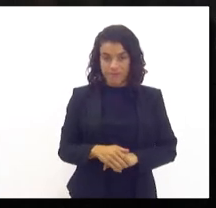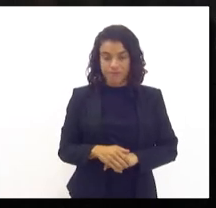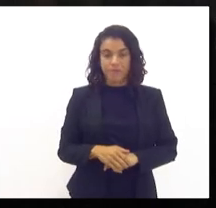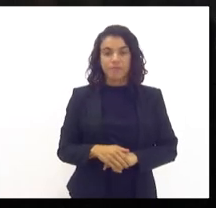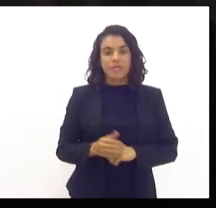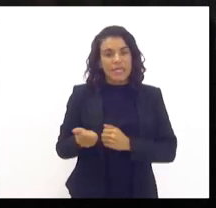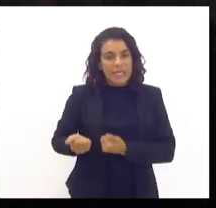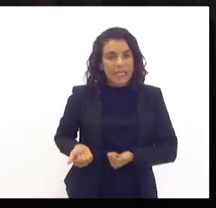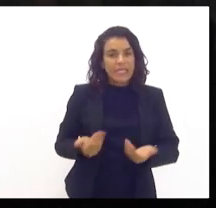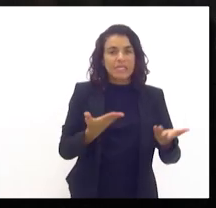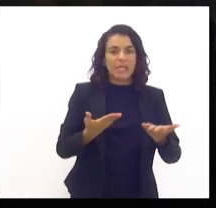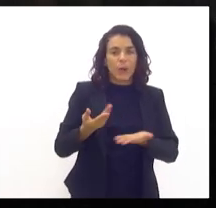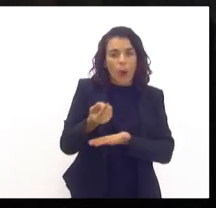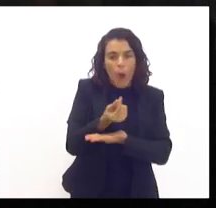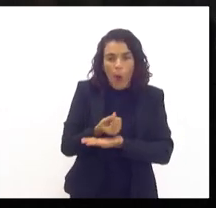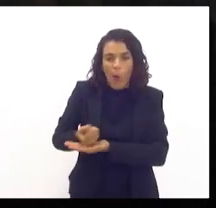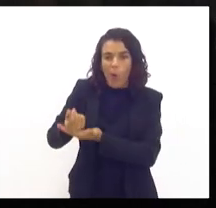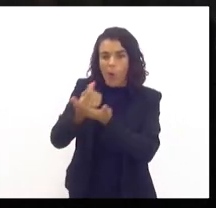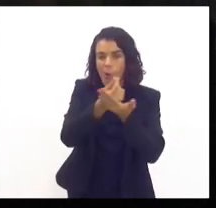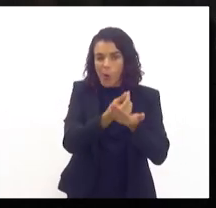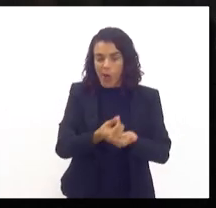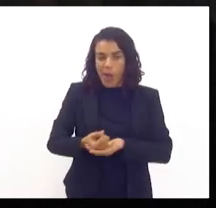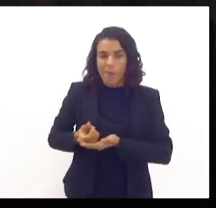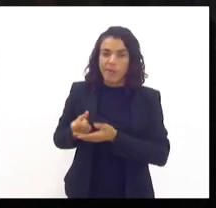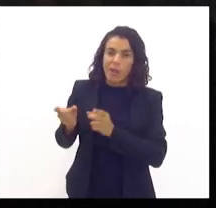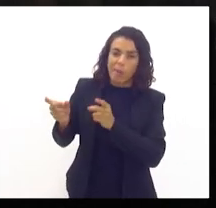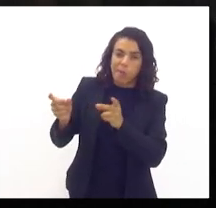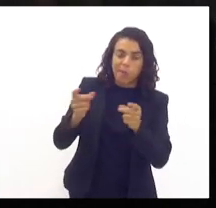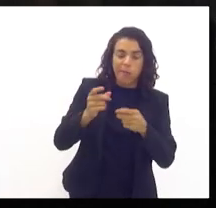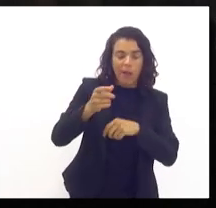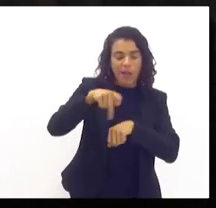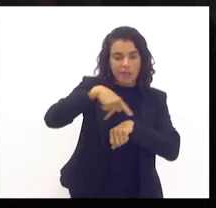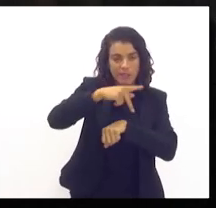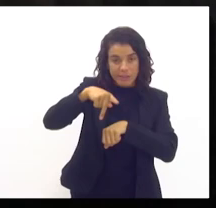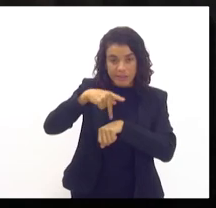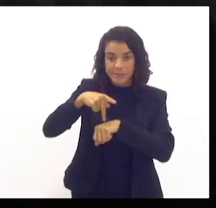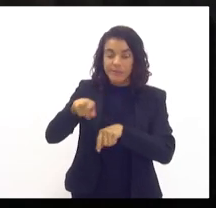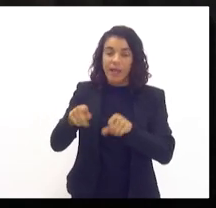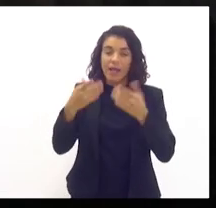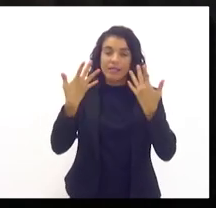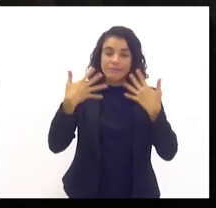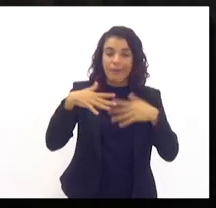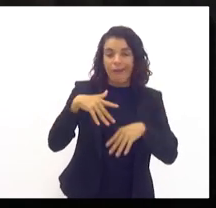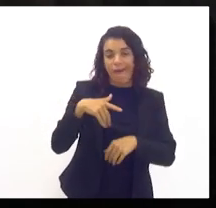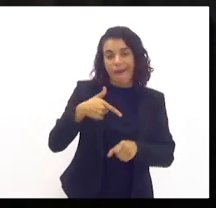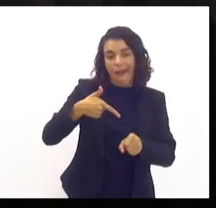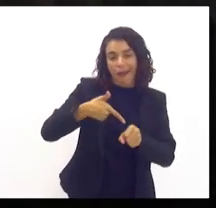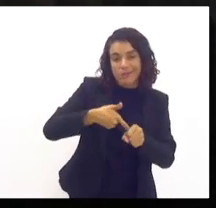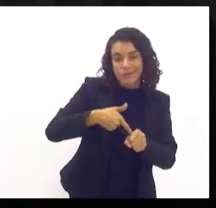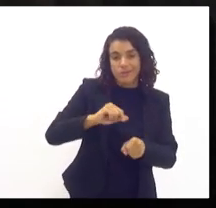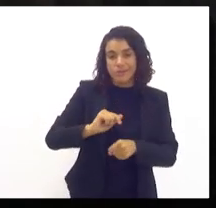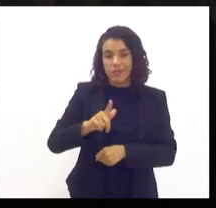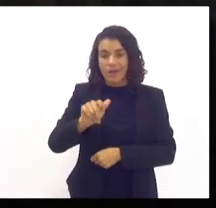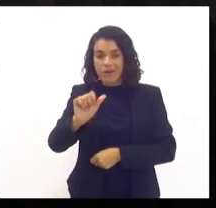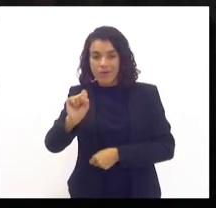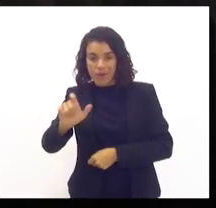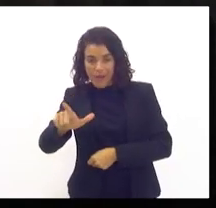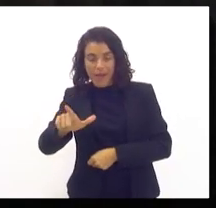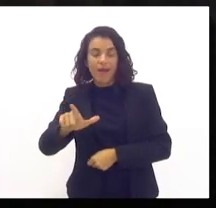ao capital estrangeiro, principalmente a exploração dos bens naturais, a gasolina e o gás de